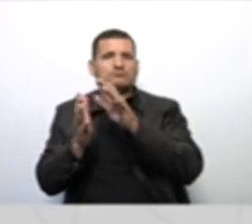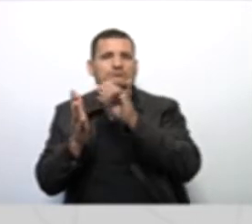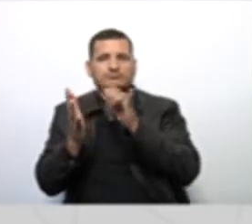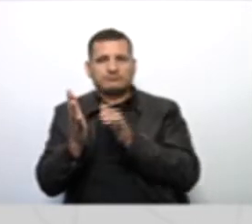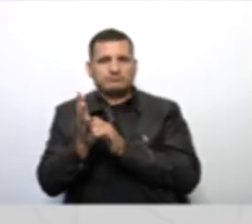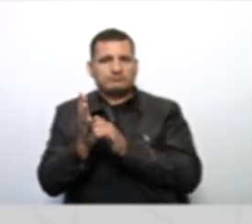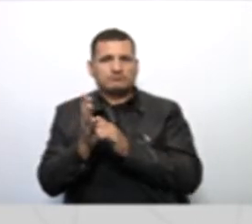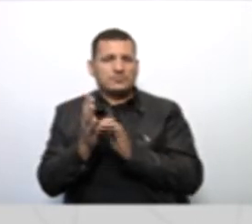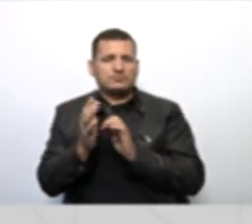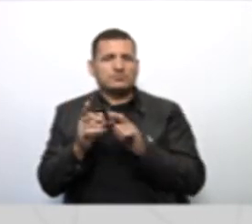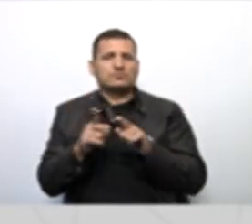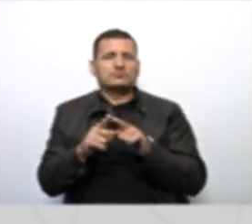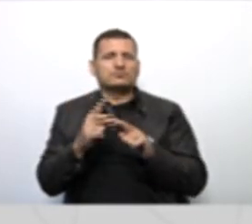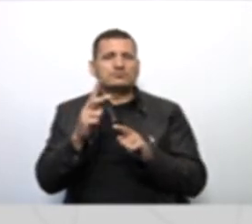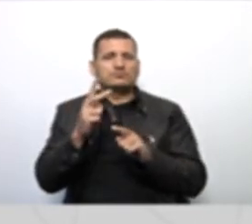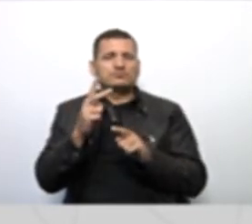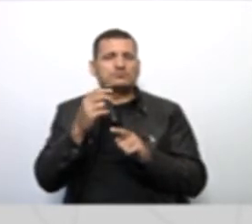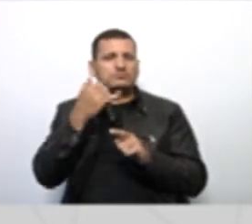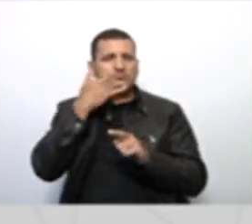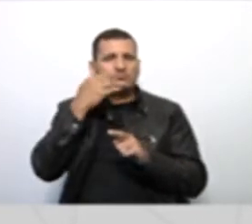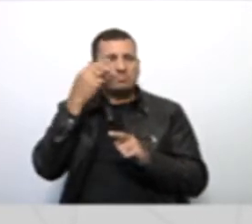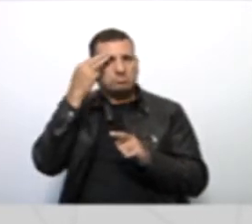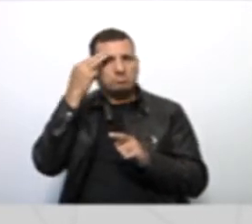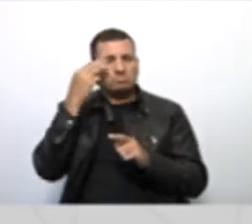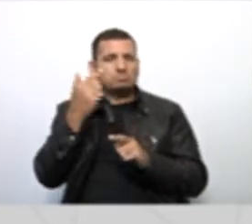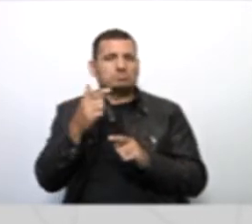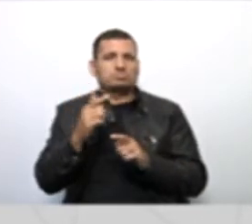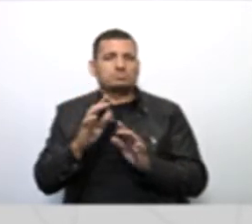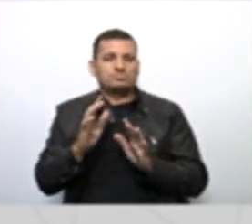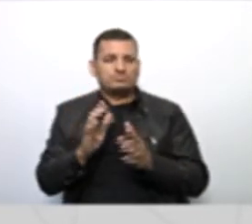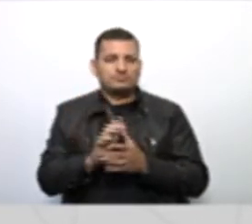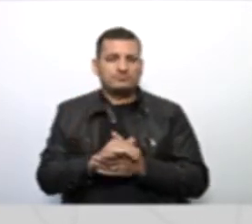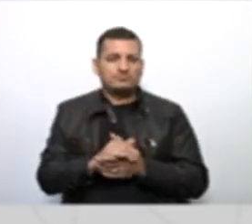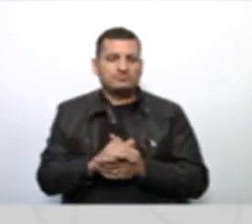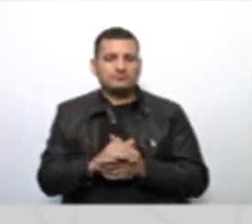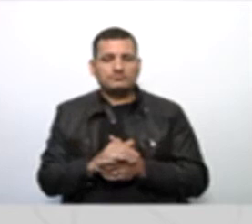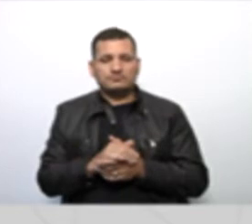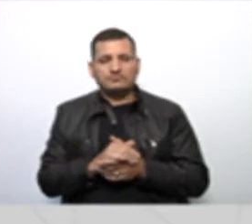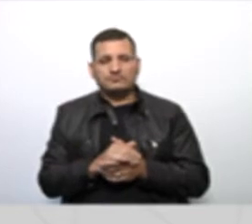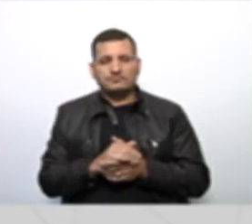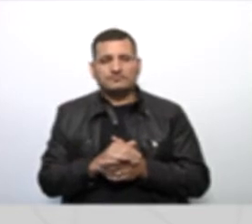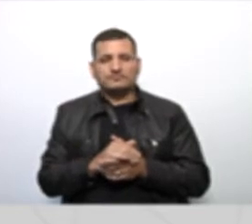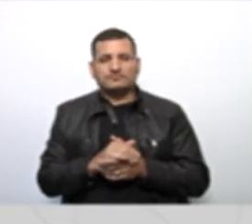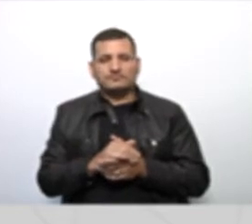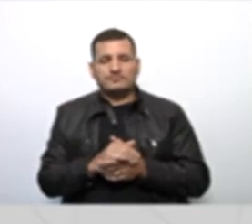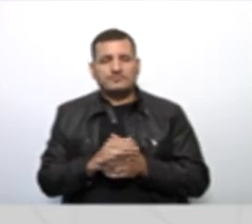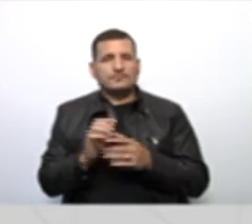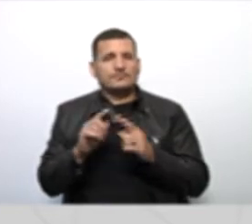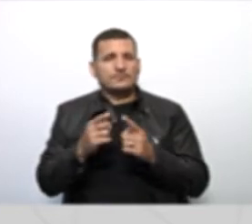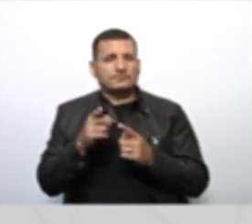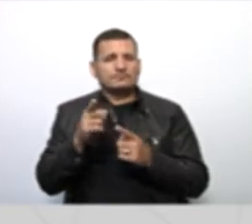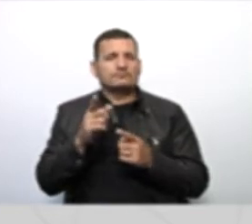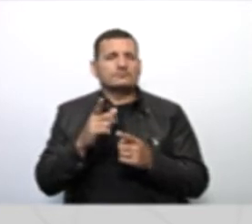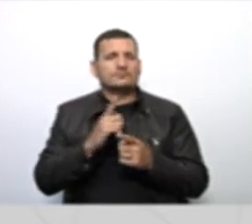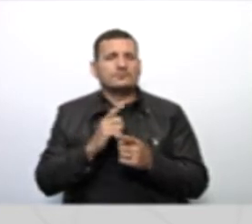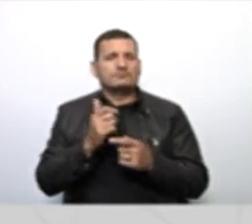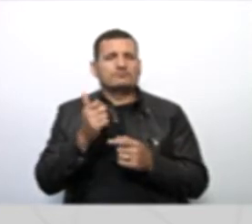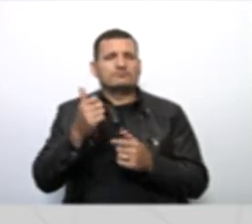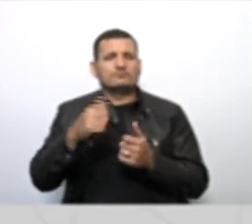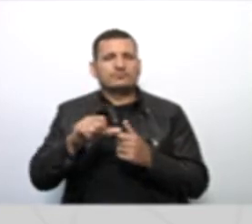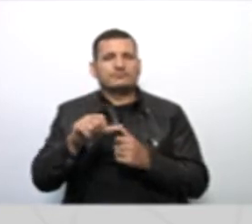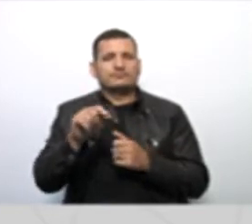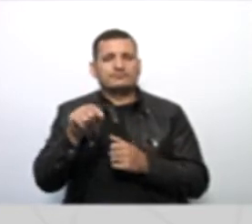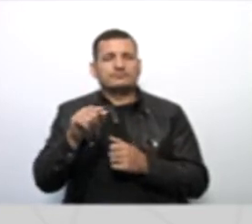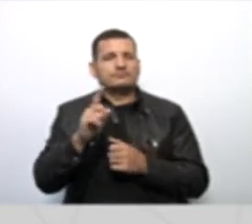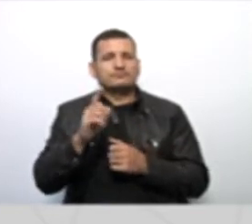consome memória do seu celular. Então, beleza, ele não vai funcionar da memória do seu celular, porém ele vai ter uma desvantagem. Ele não vai ser tão